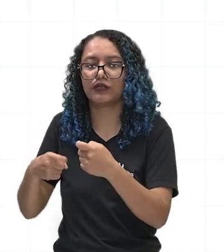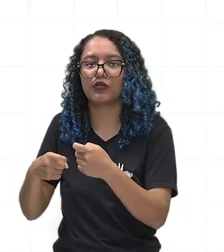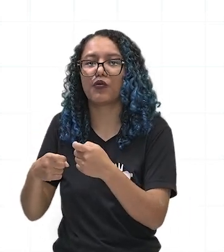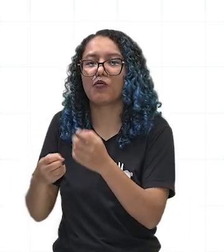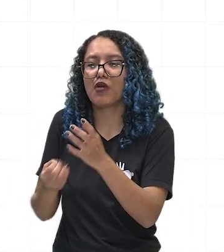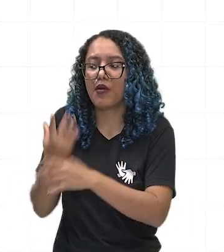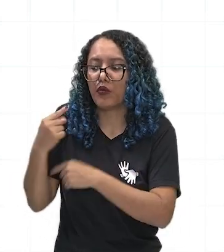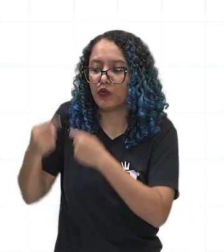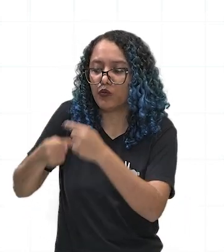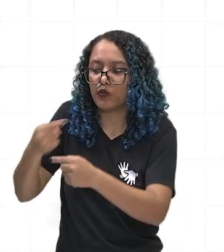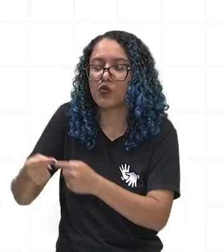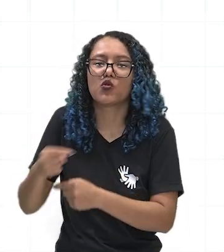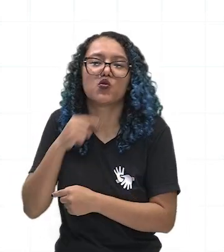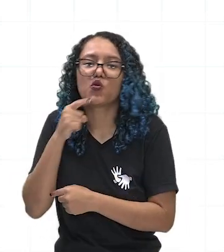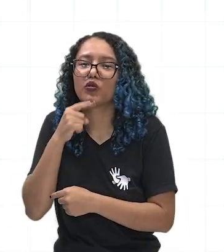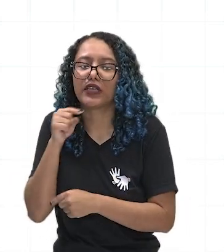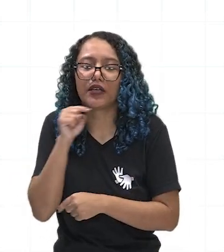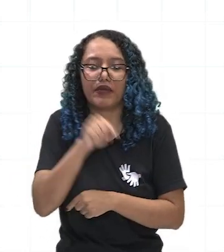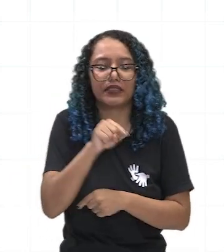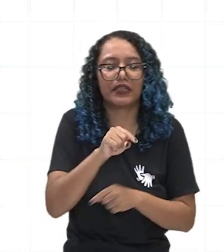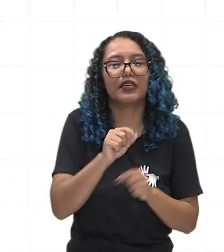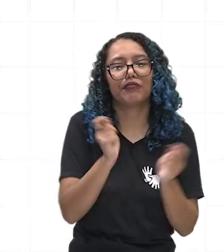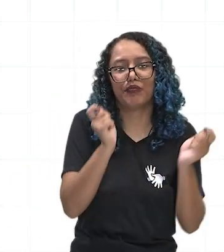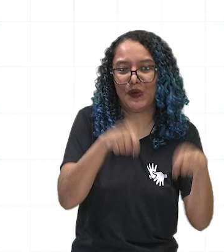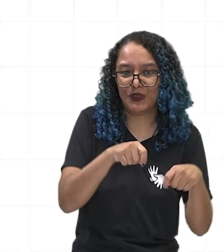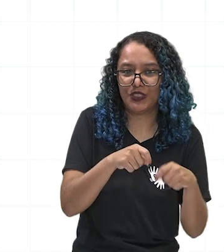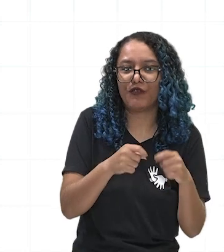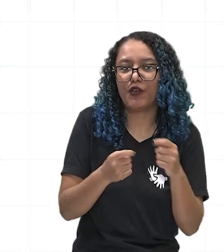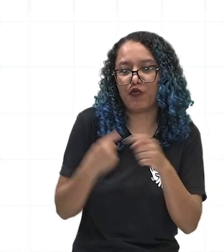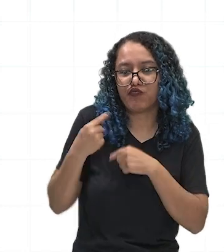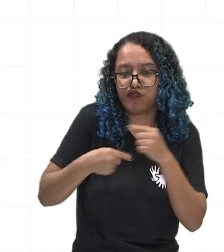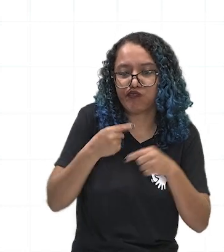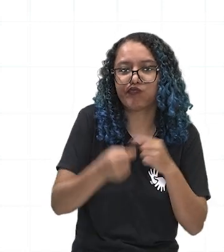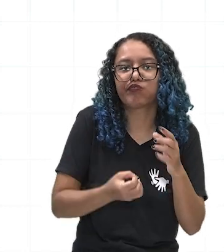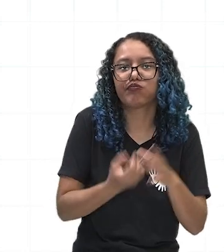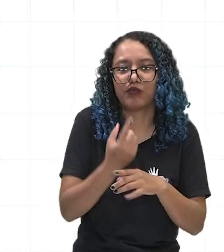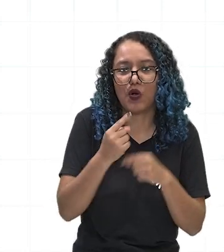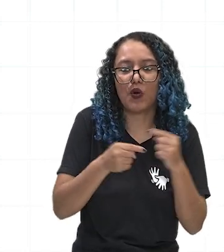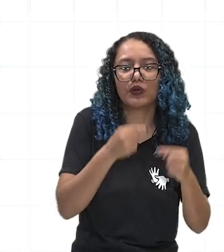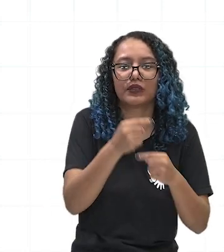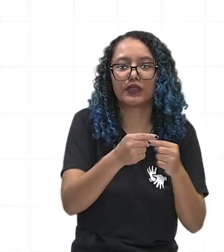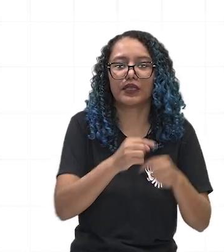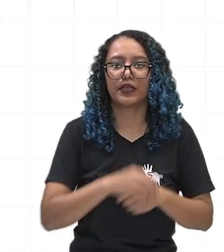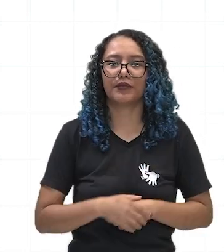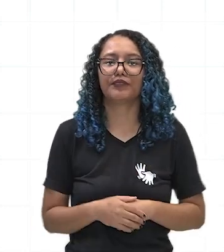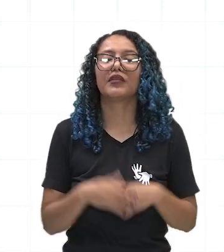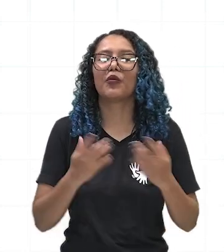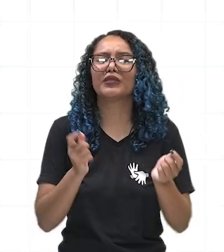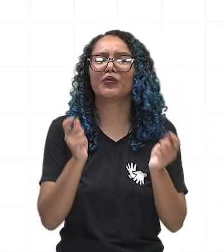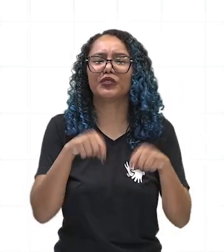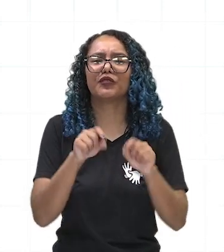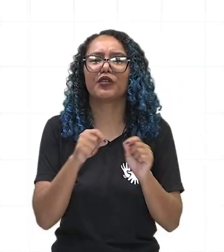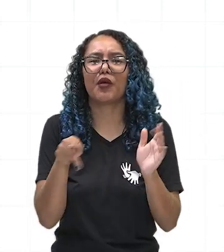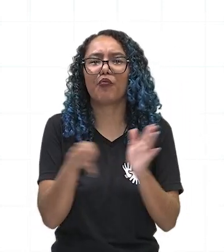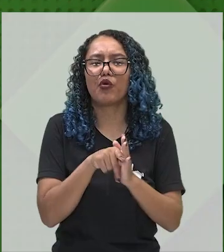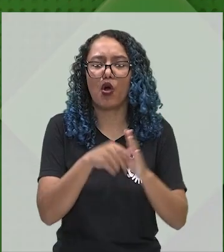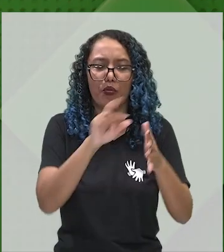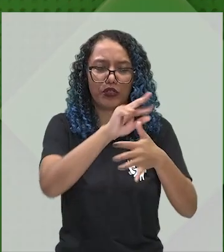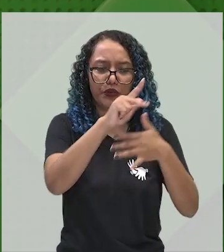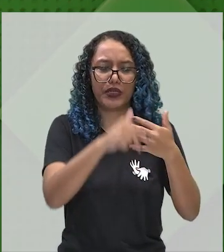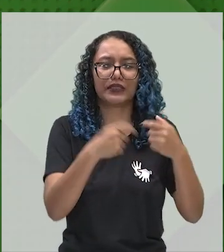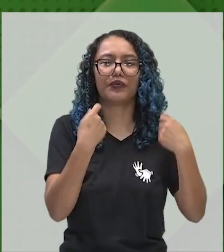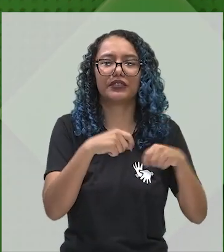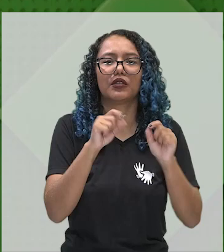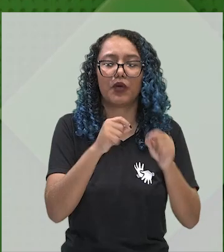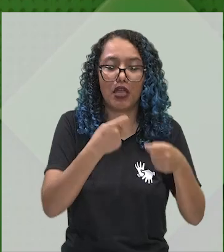de outros grupos. Quer dizer que esses animais, para ser considerados de uma espécie, eles têm